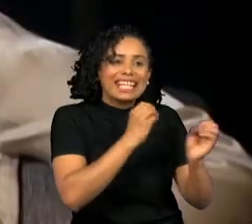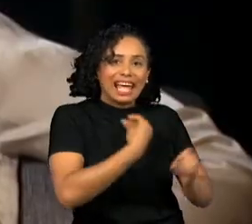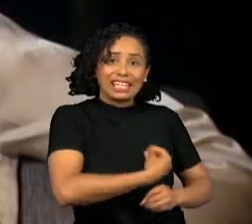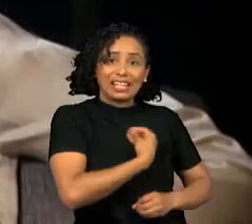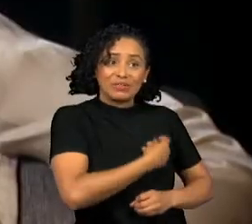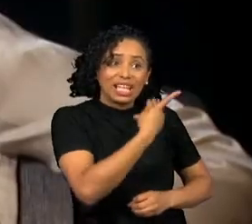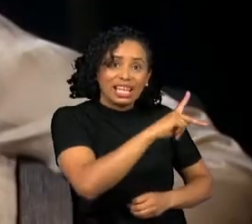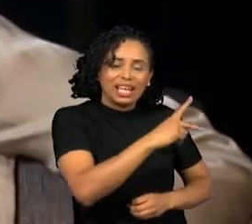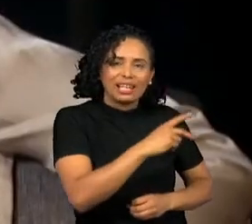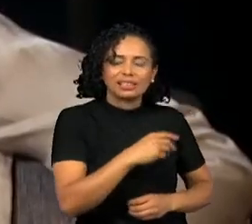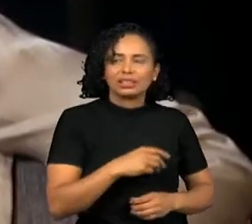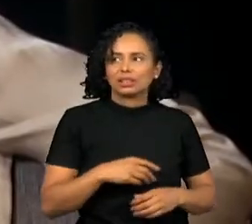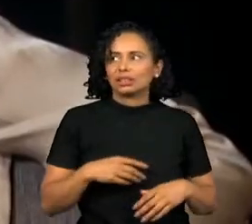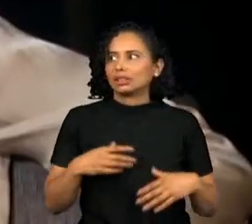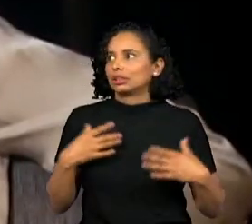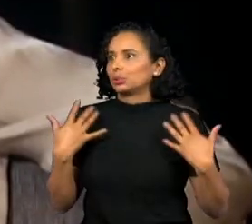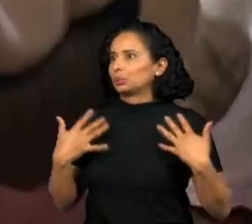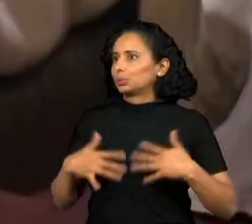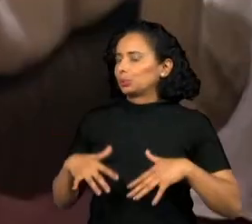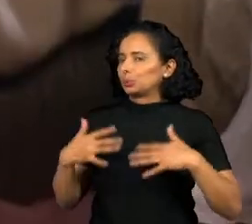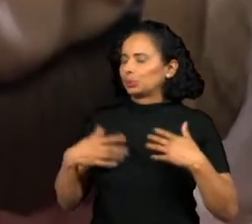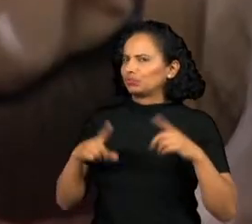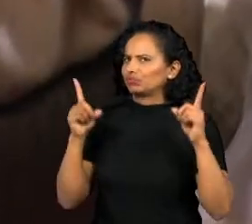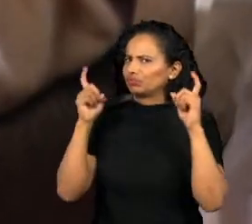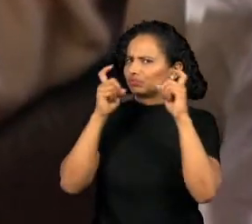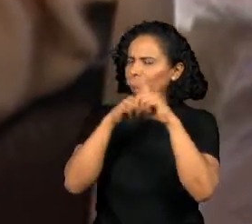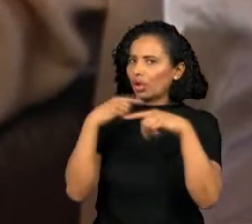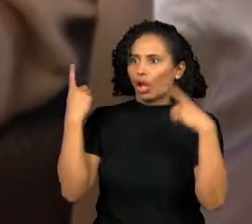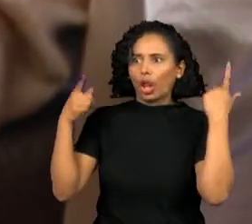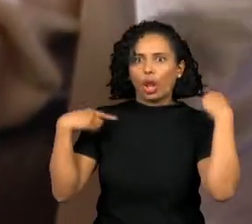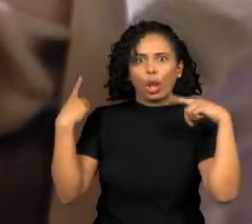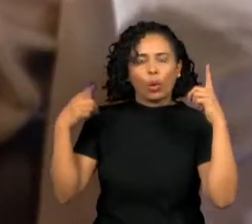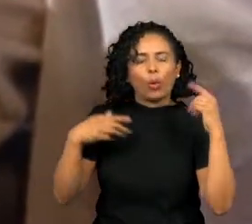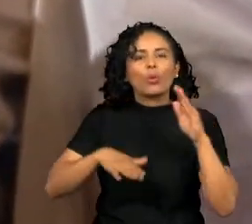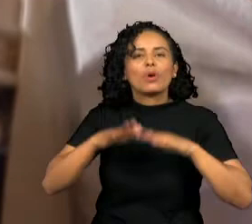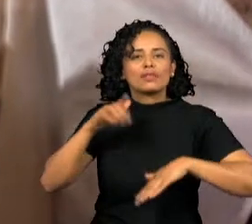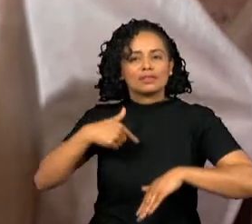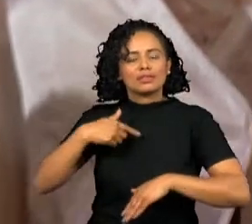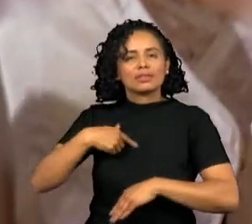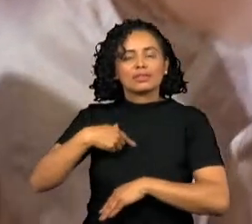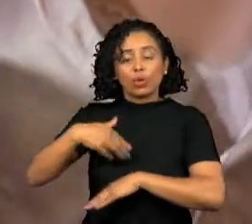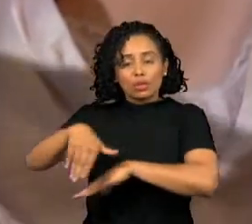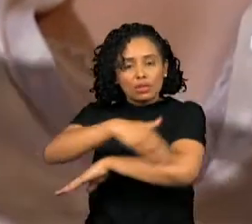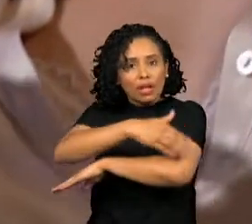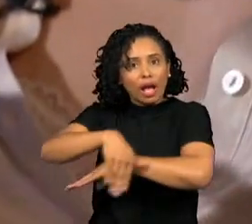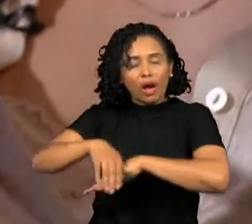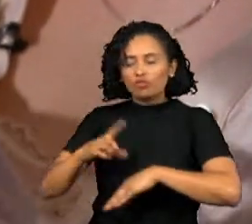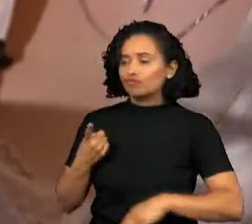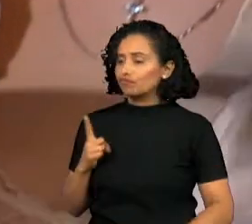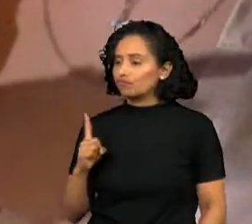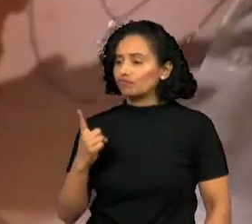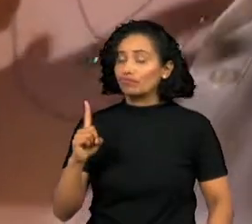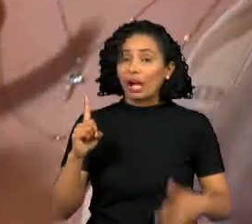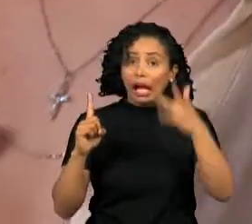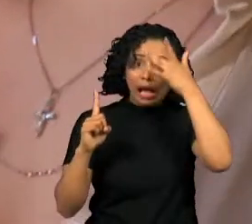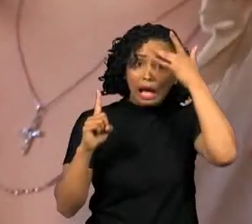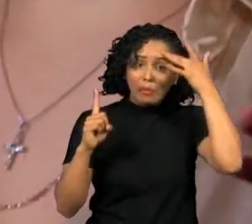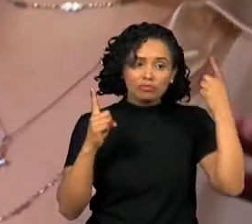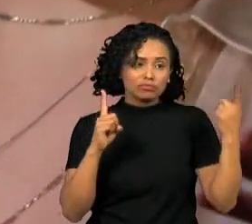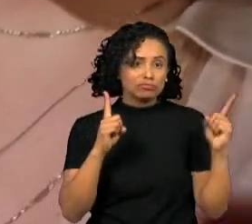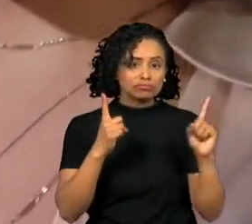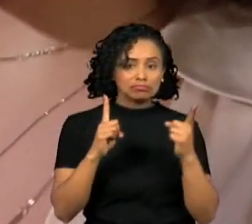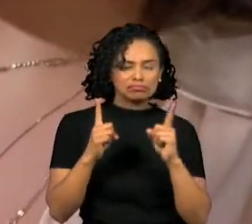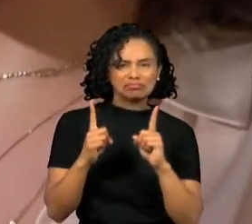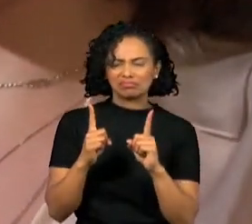é muito louco tipo quando eu encontro alguém na rua assim é a pessoa chega vou para mim uma pessoa que eu não tenho